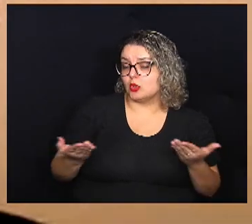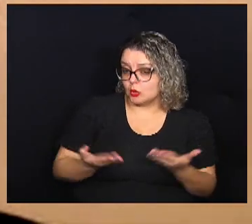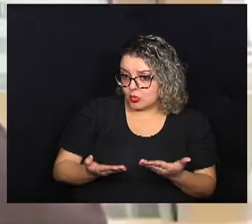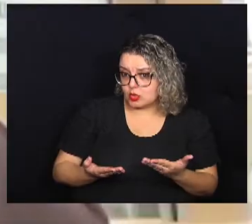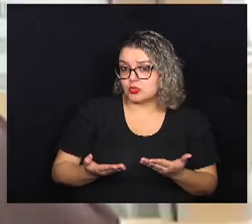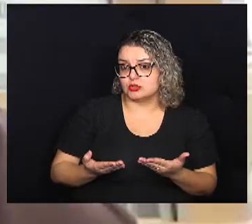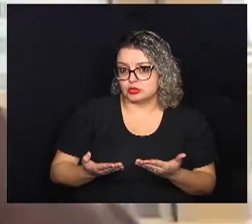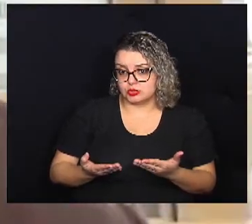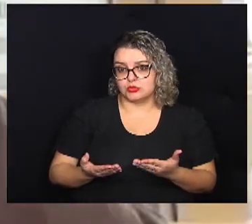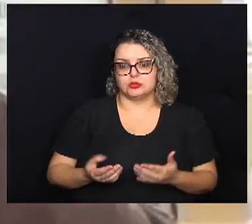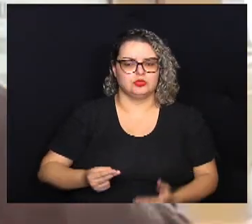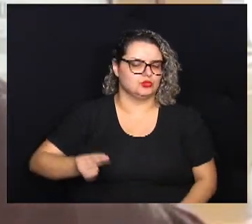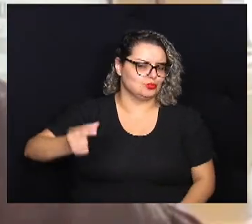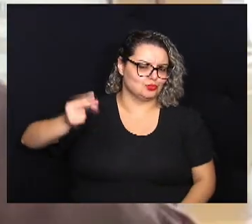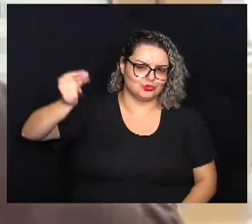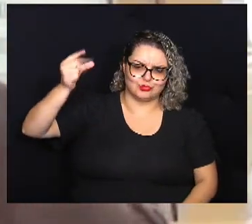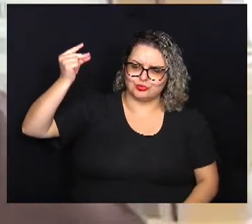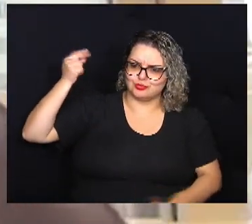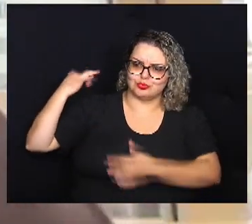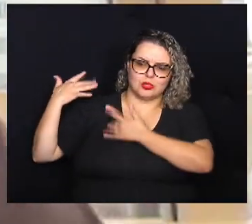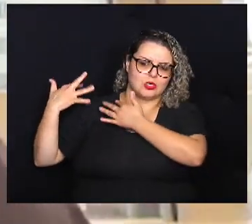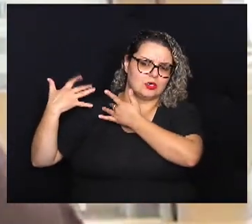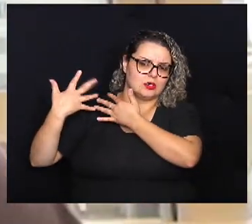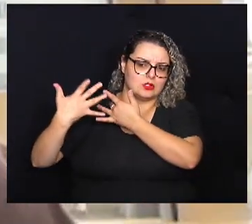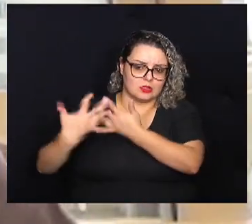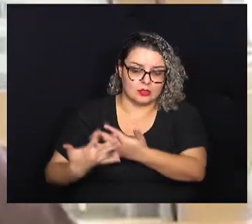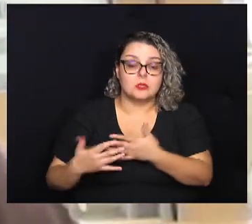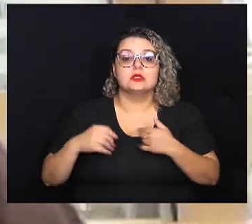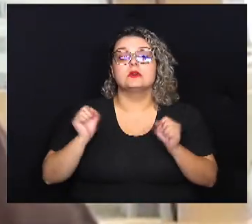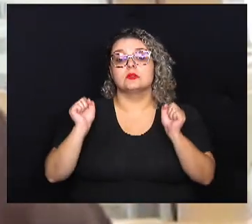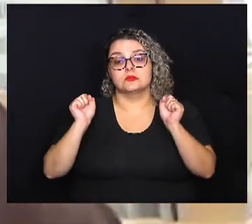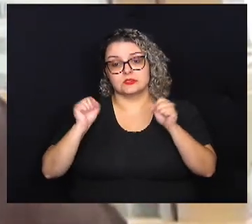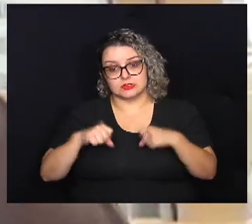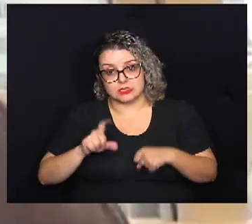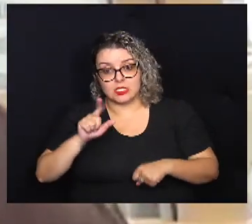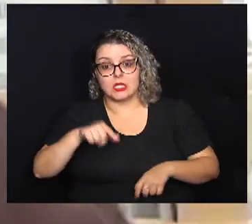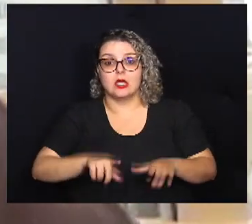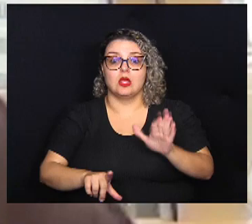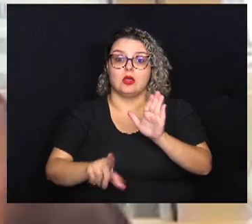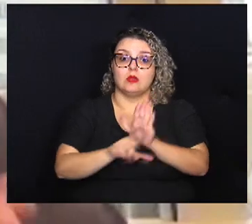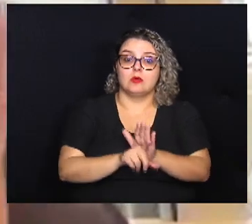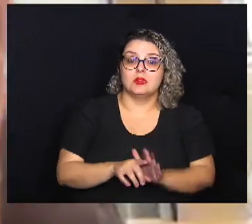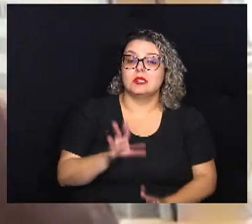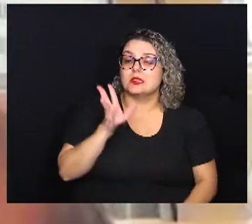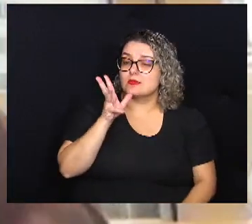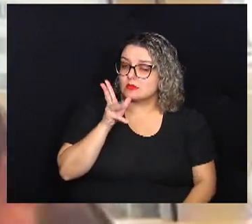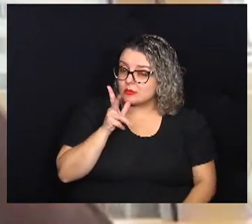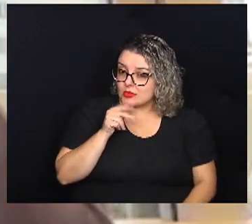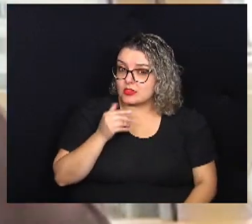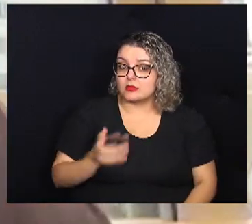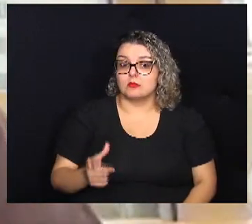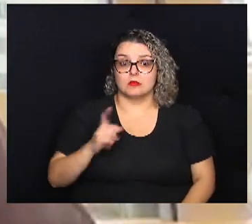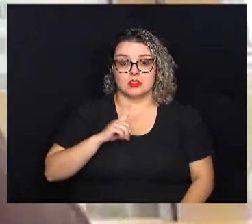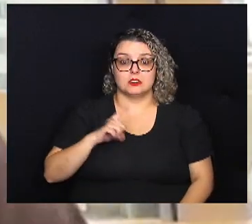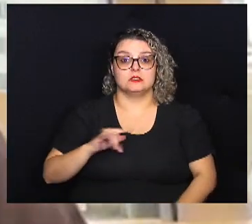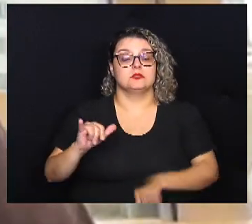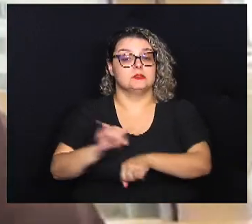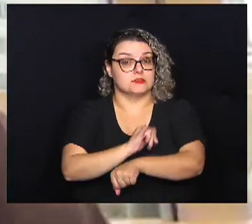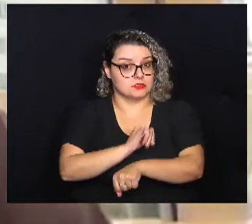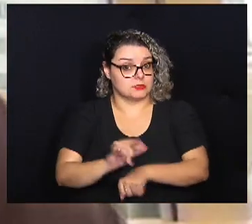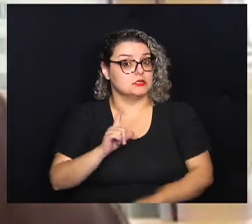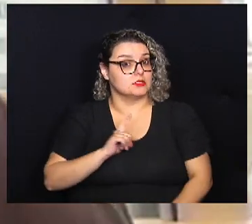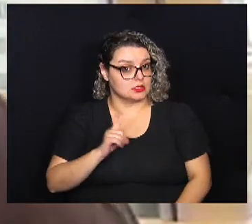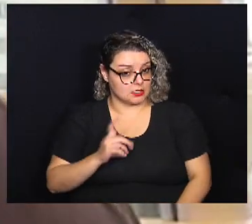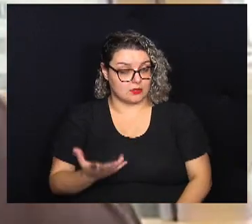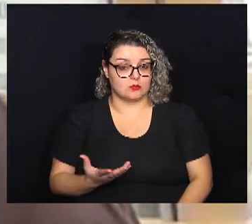vem de muitos e muitos anos. Então, sim, é uma legislação morosa, mas a gente tem aqui uma ferramenta